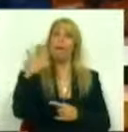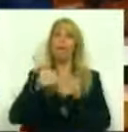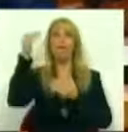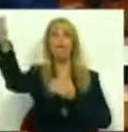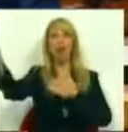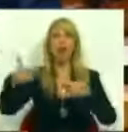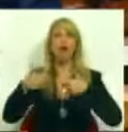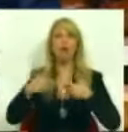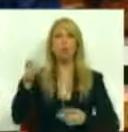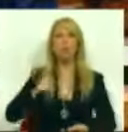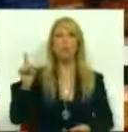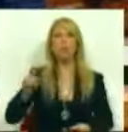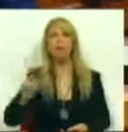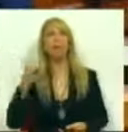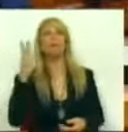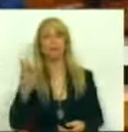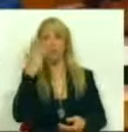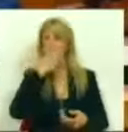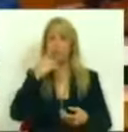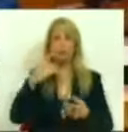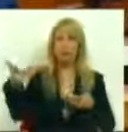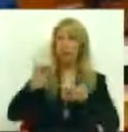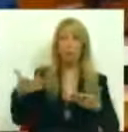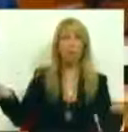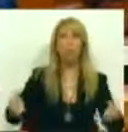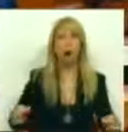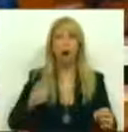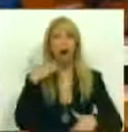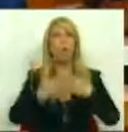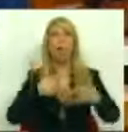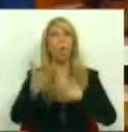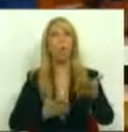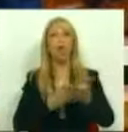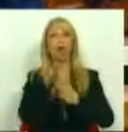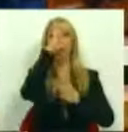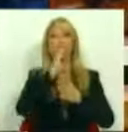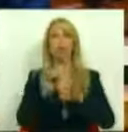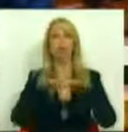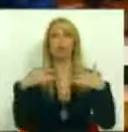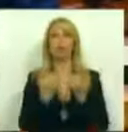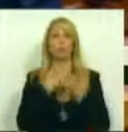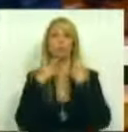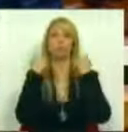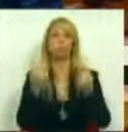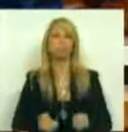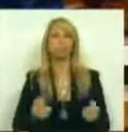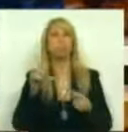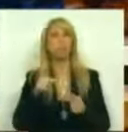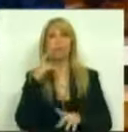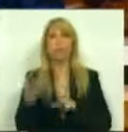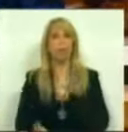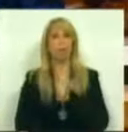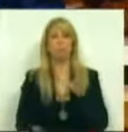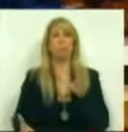Ajuda essa sem a qual não conseguiríamos preservar o nosso Estado Social e sem a qual não conseguiríamos recuperar